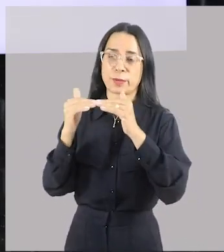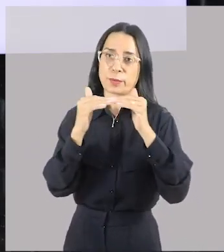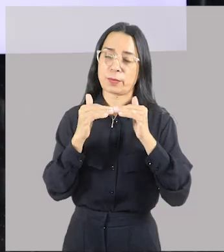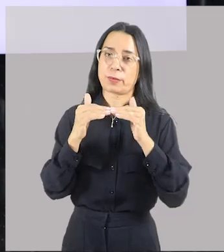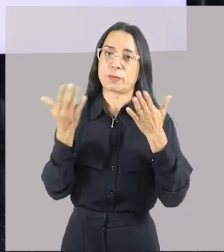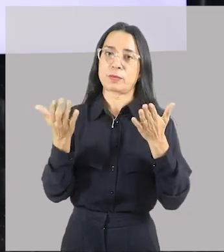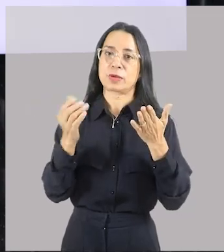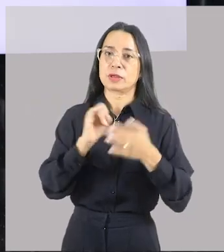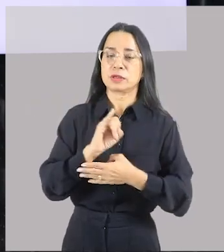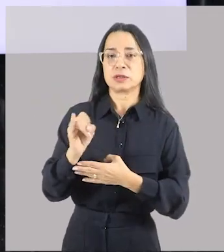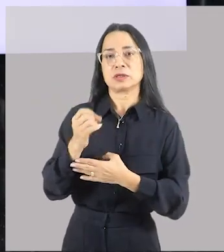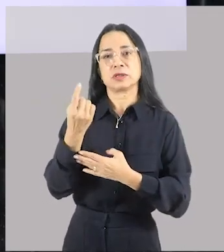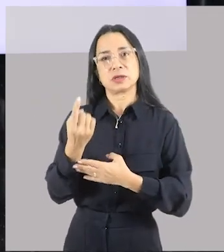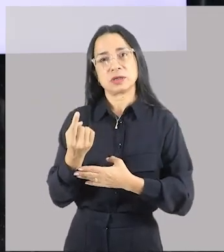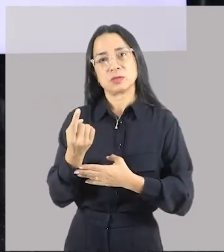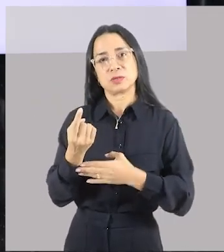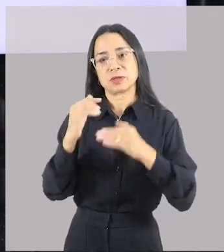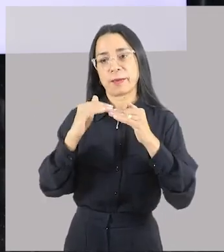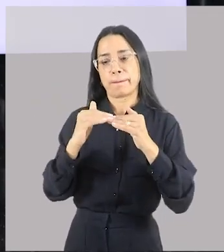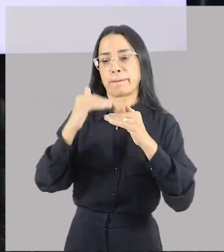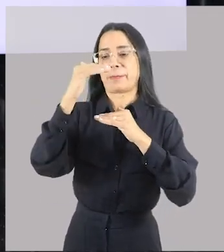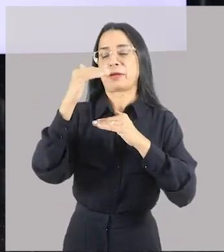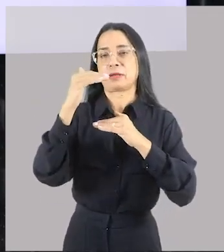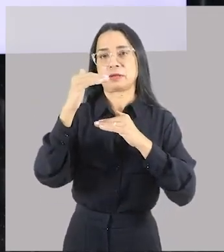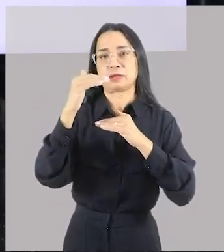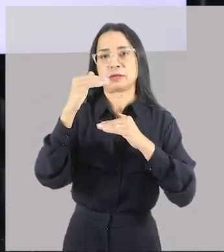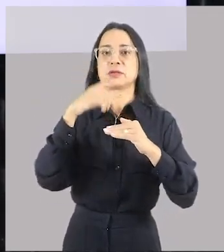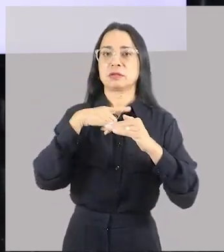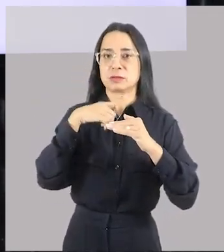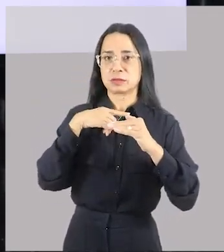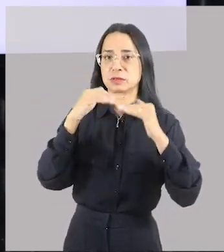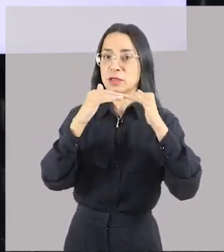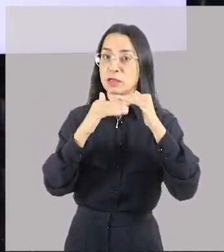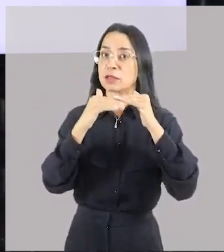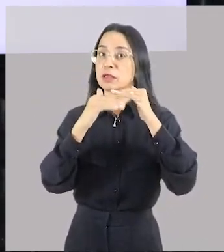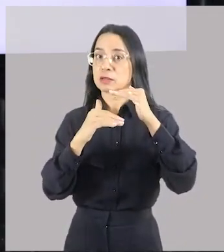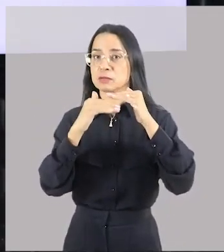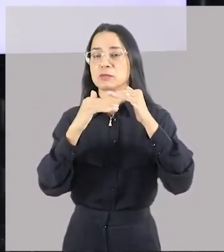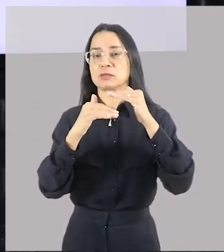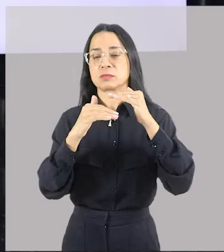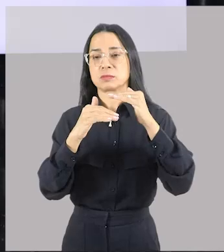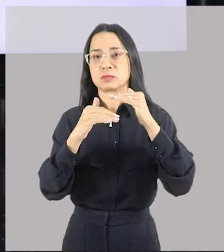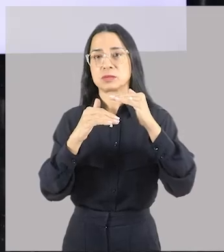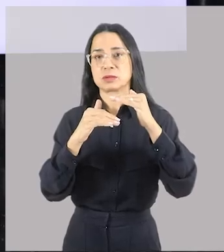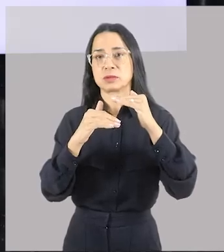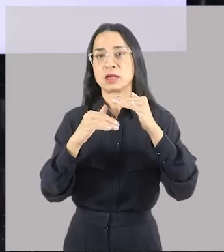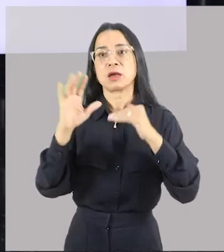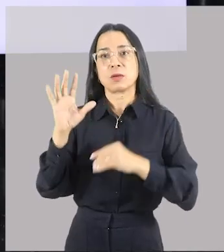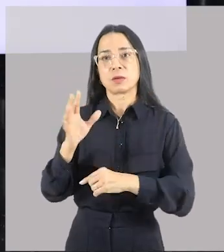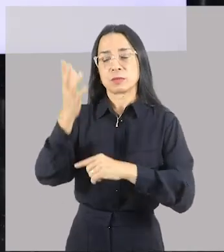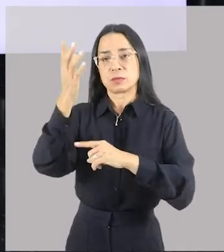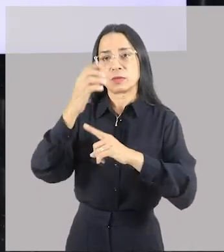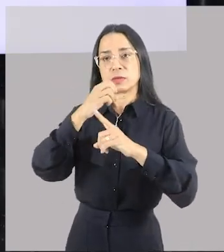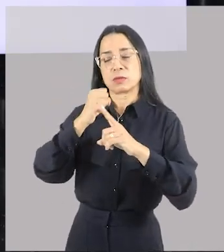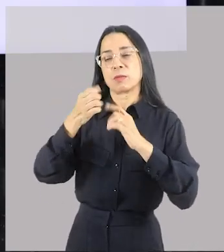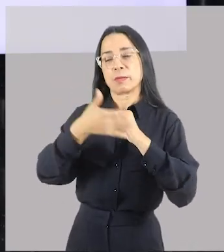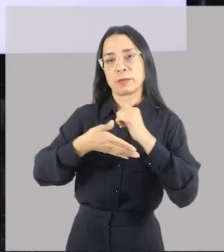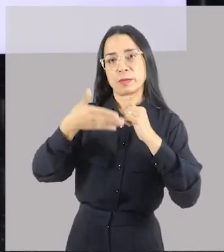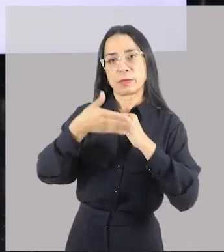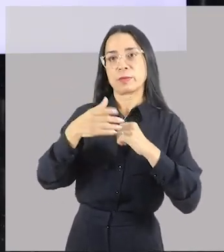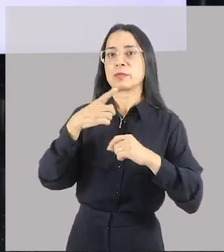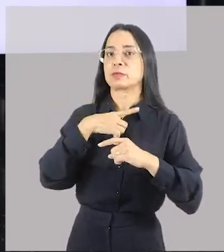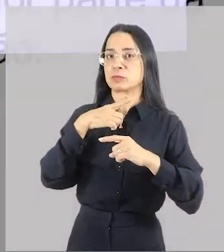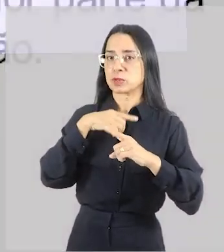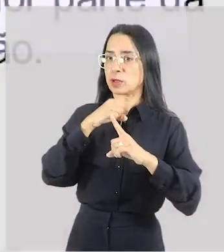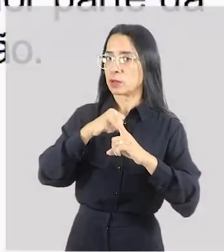pouco a mais, já tem desigualdade. Tá? Então, a desigualdade é um fenômeno existente em basicamente todas as sociedades humanas.